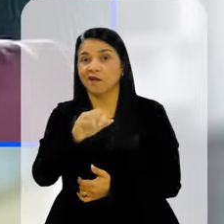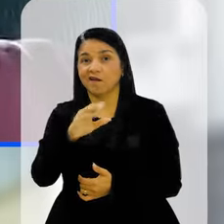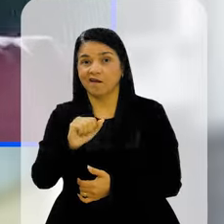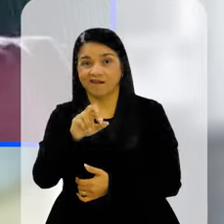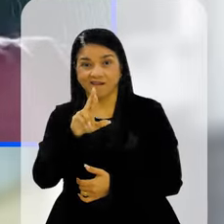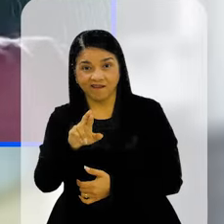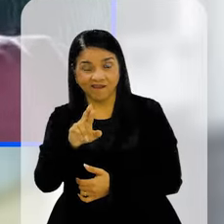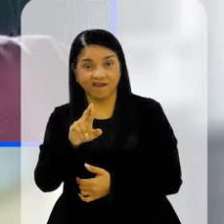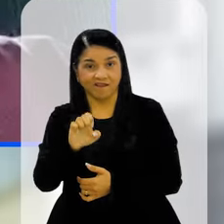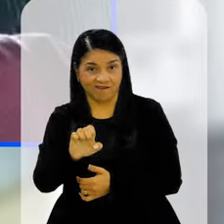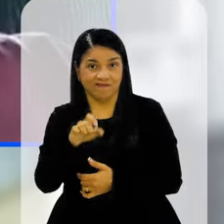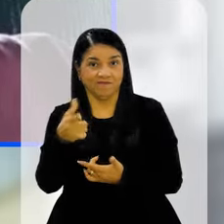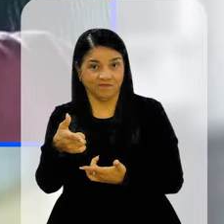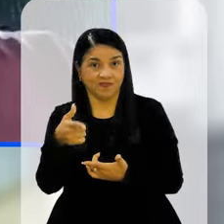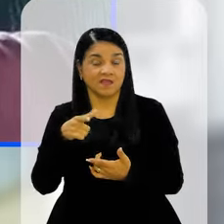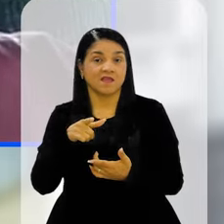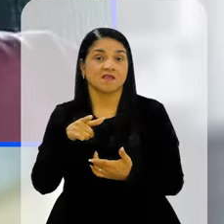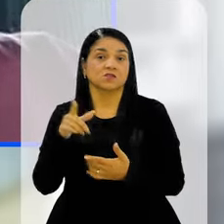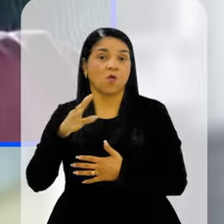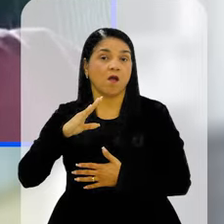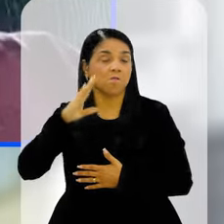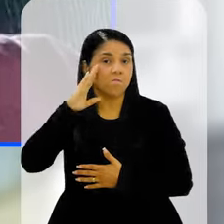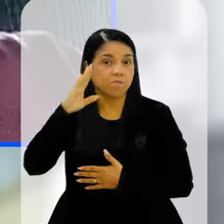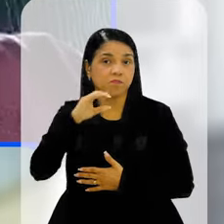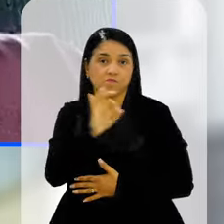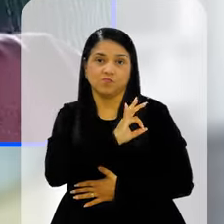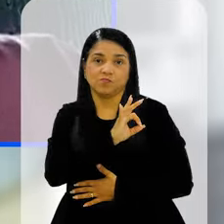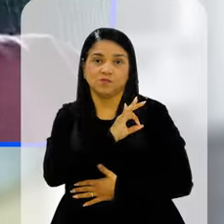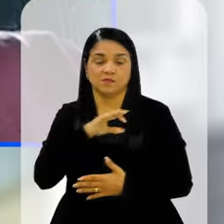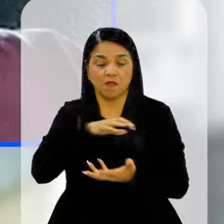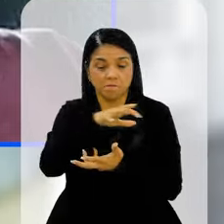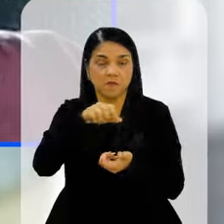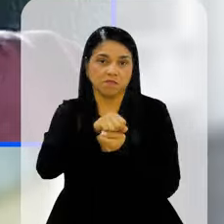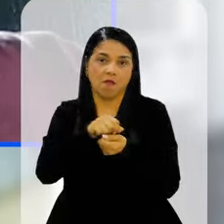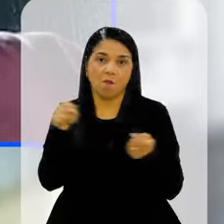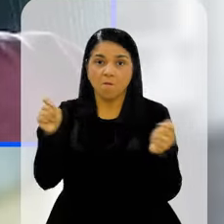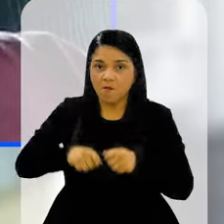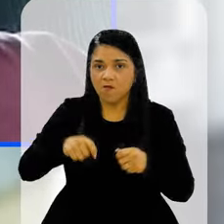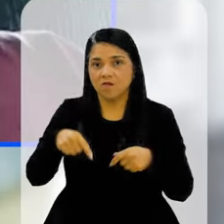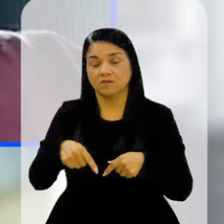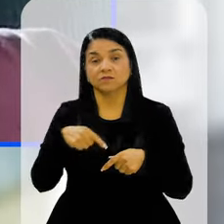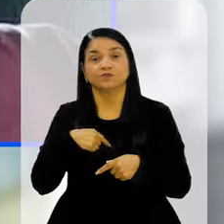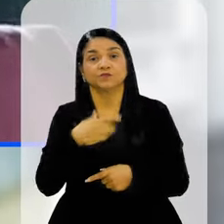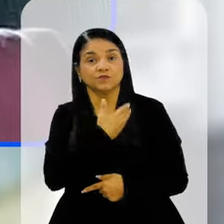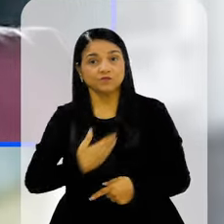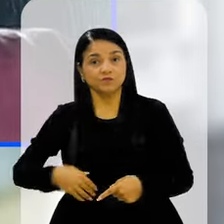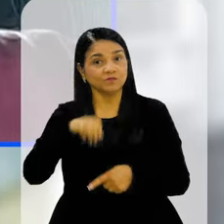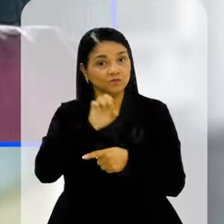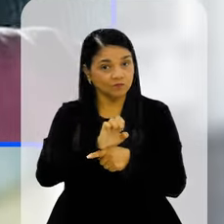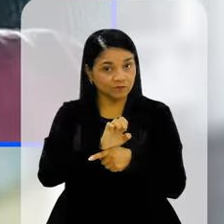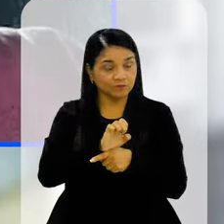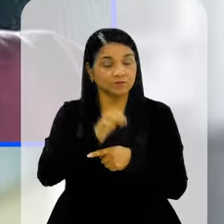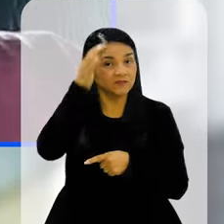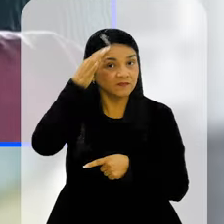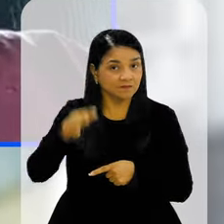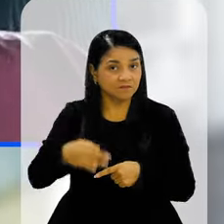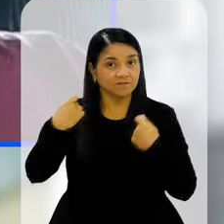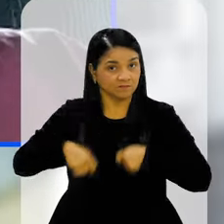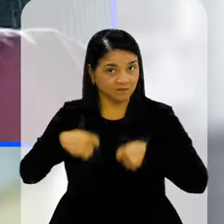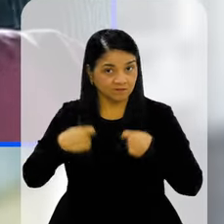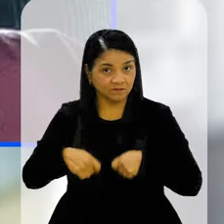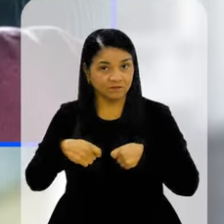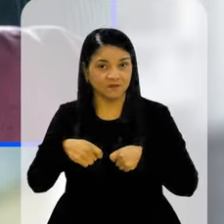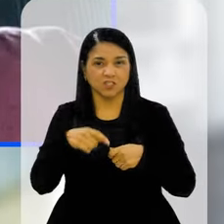quando tem que resgatar jacaré, e só a patrulha ambiental faz isso na prefeitura do Rio. Ou seja, o governo do estado tem que entender